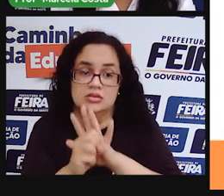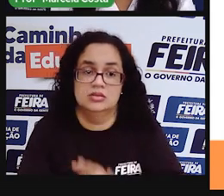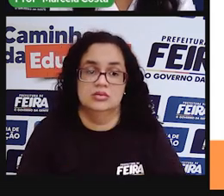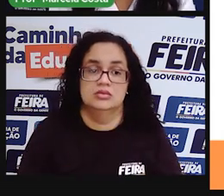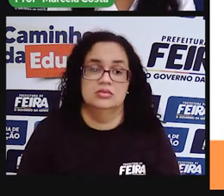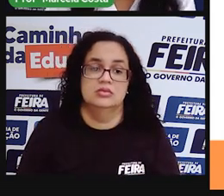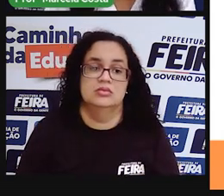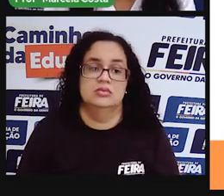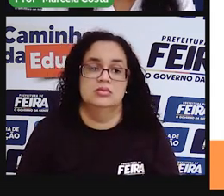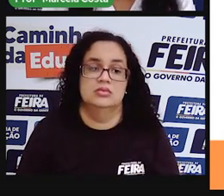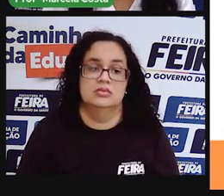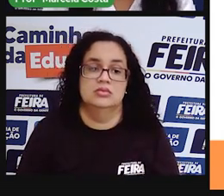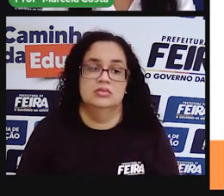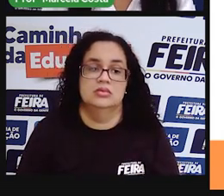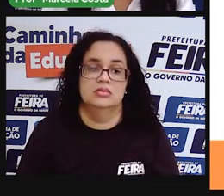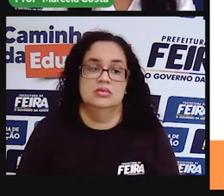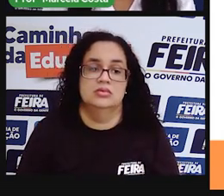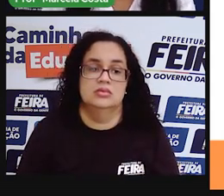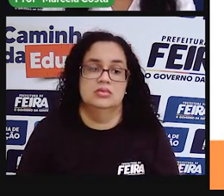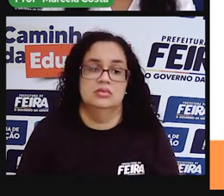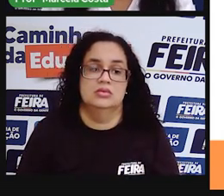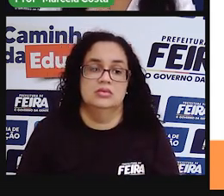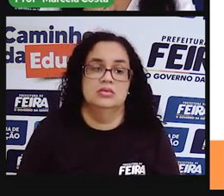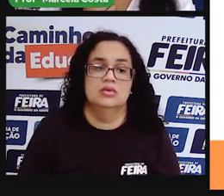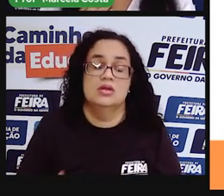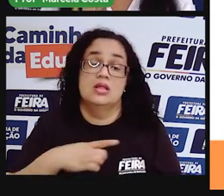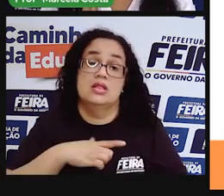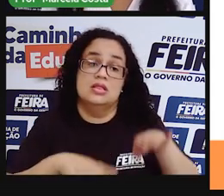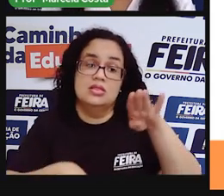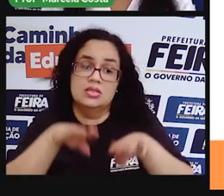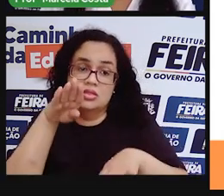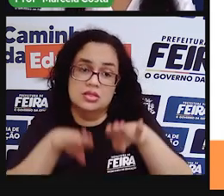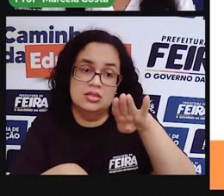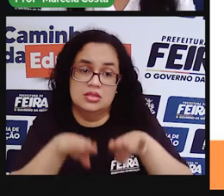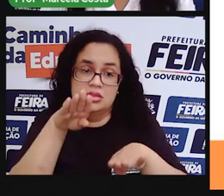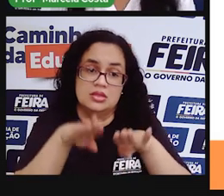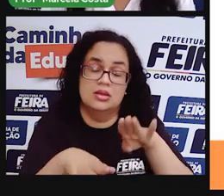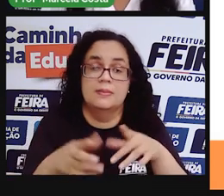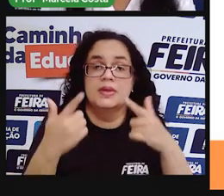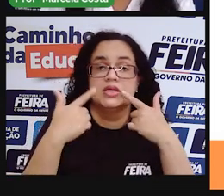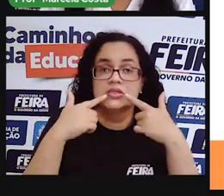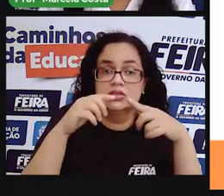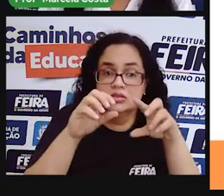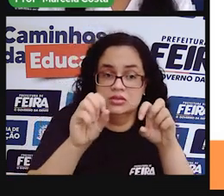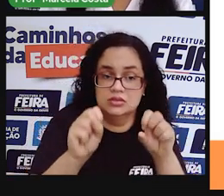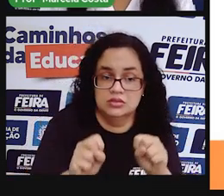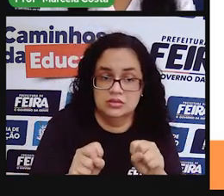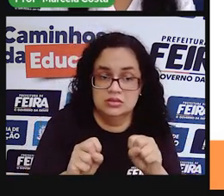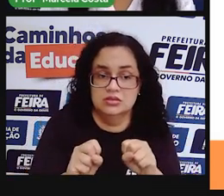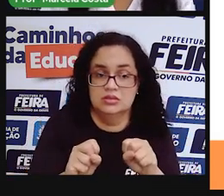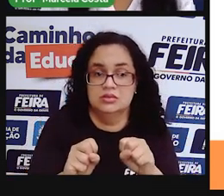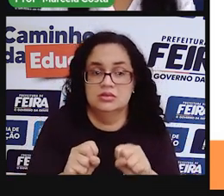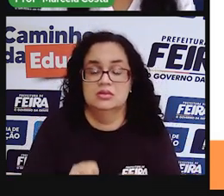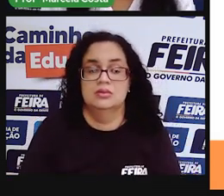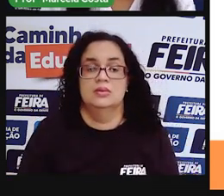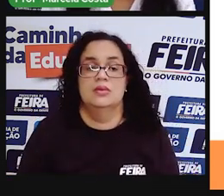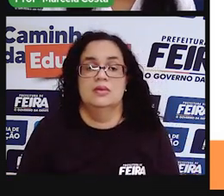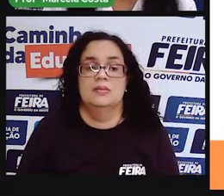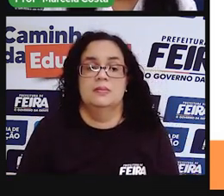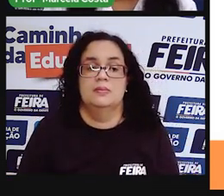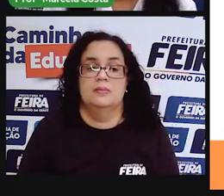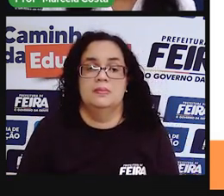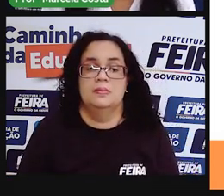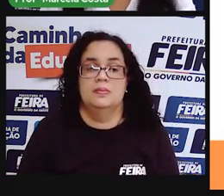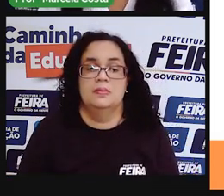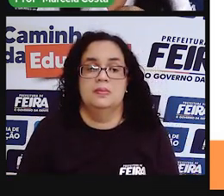comunicação de diferentes povos, independente da língua materna daquele povo.